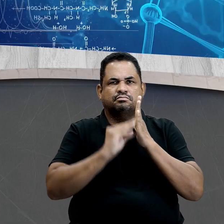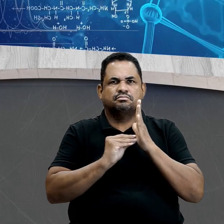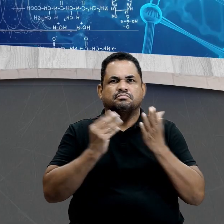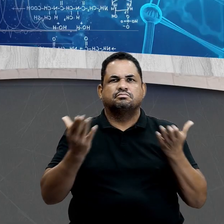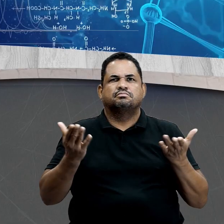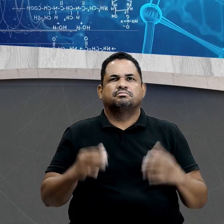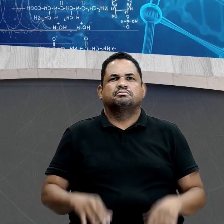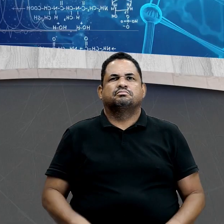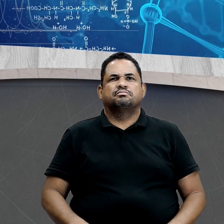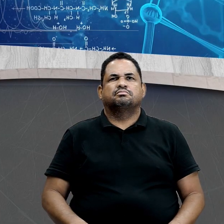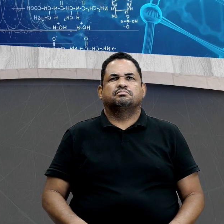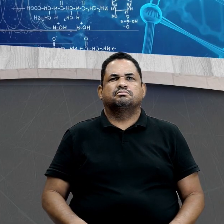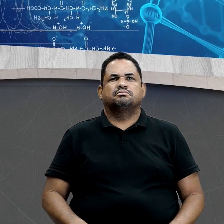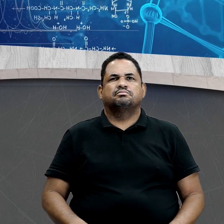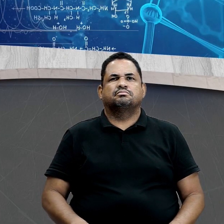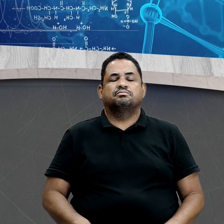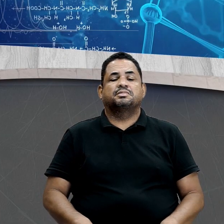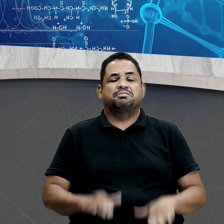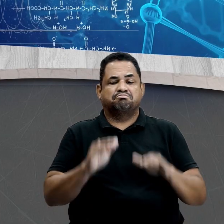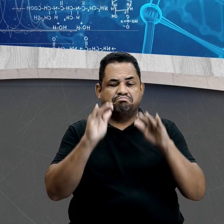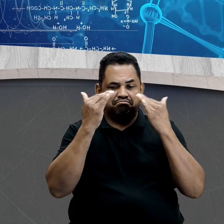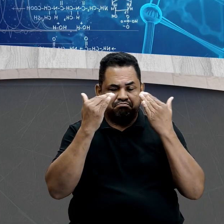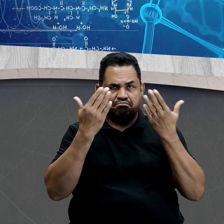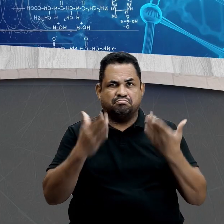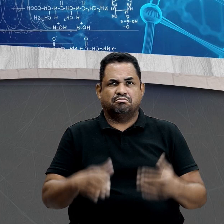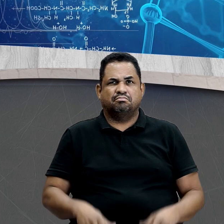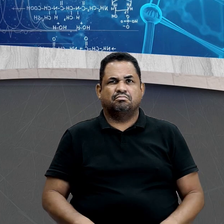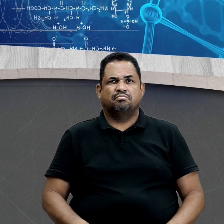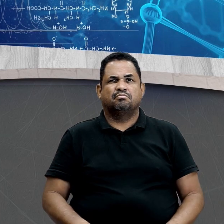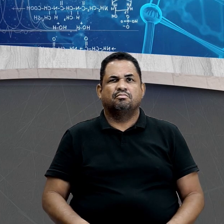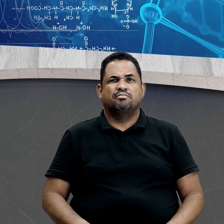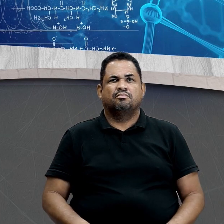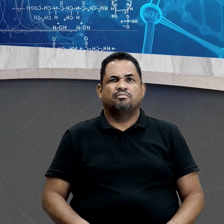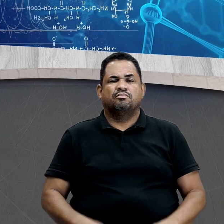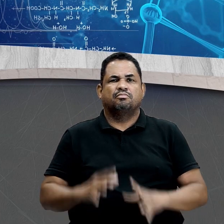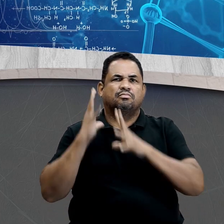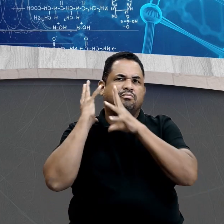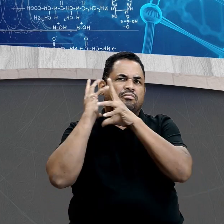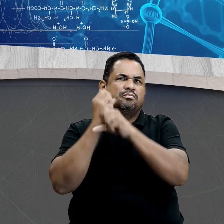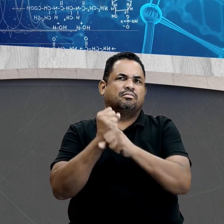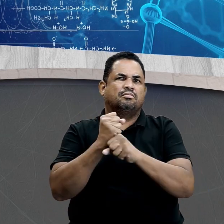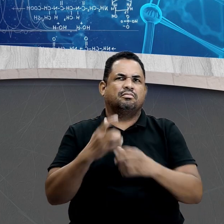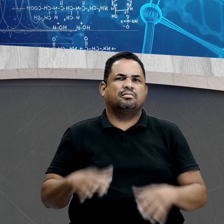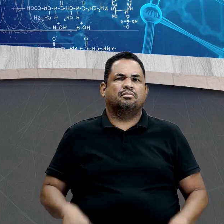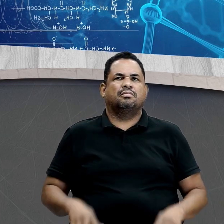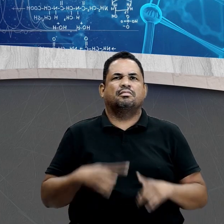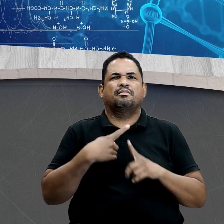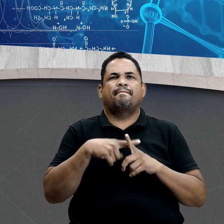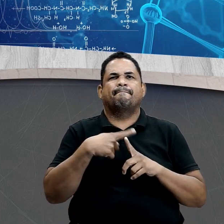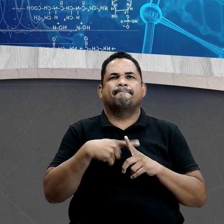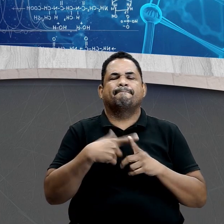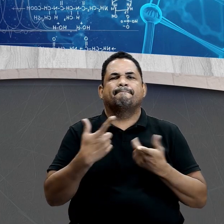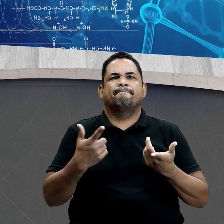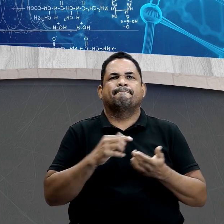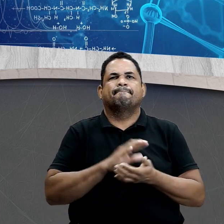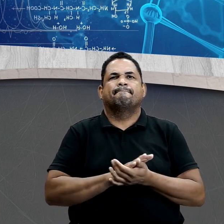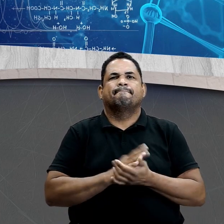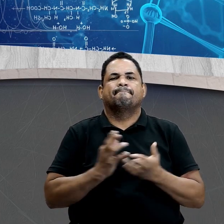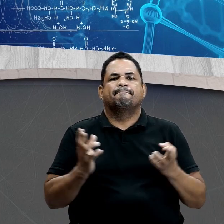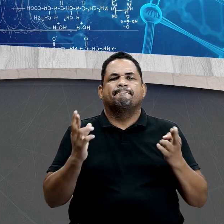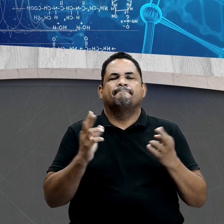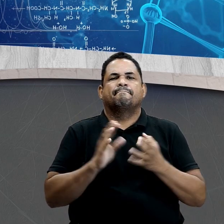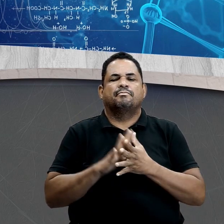que fique de olho para a revisão, porque você vai revisar o